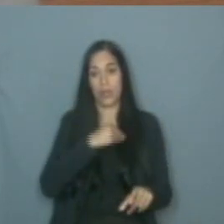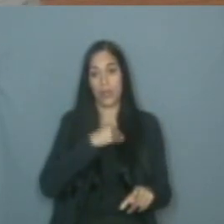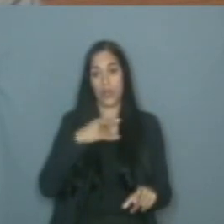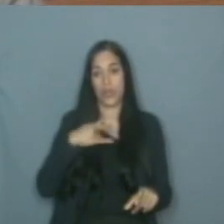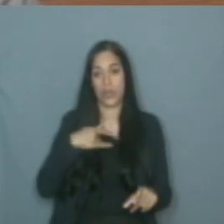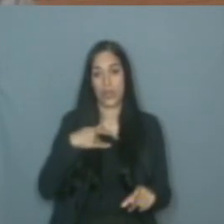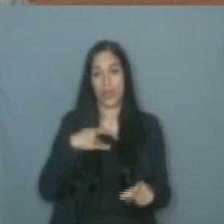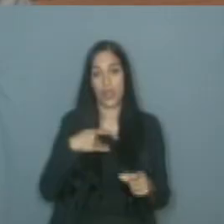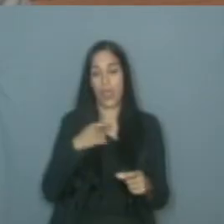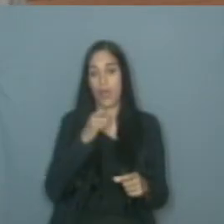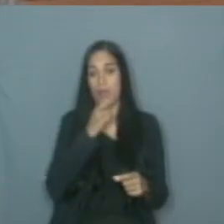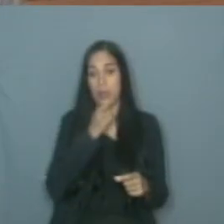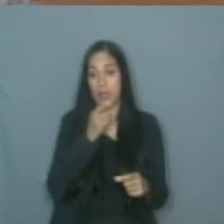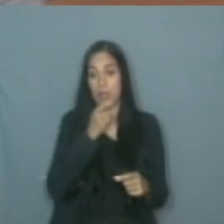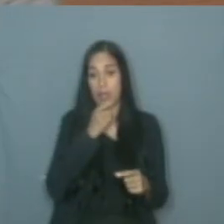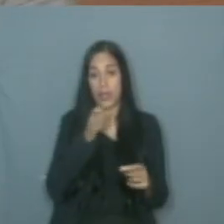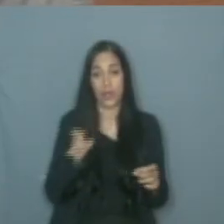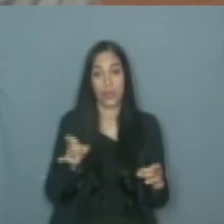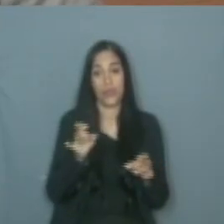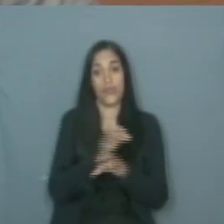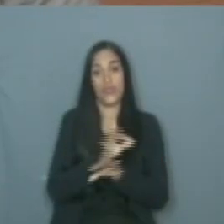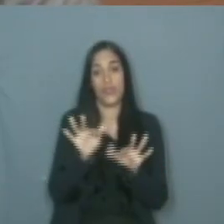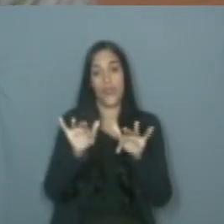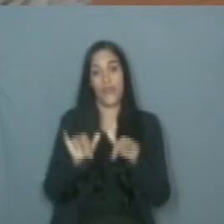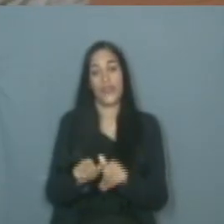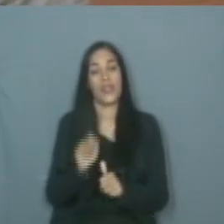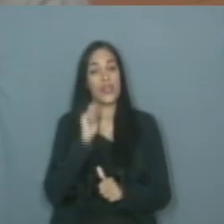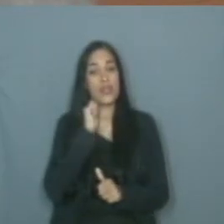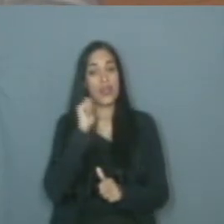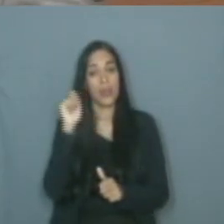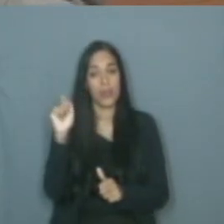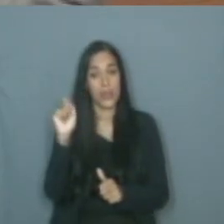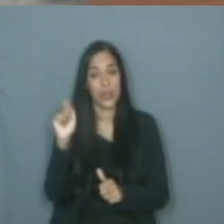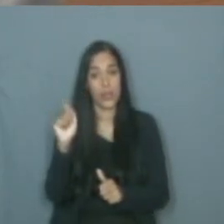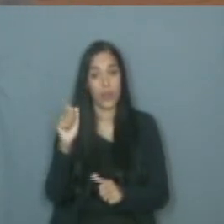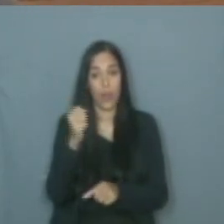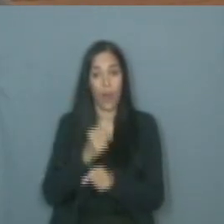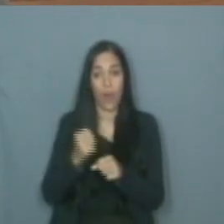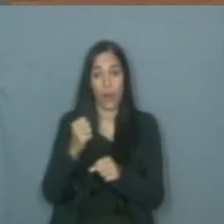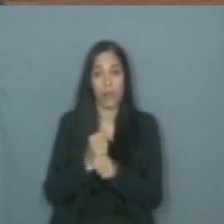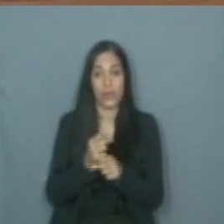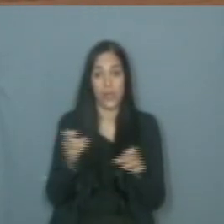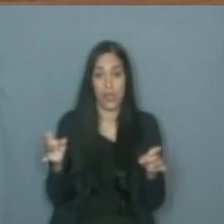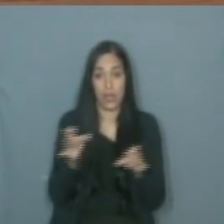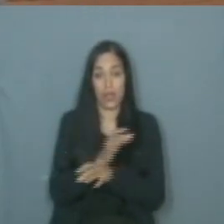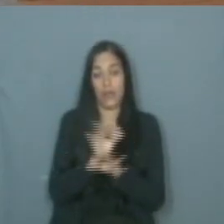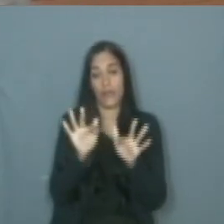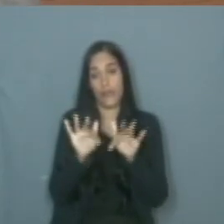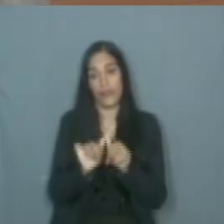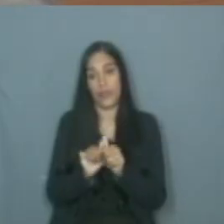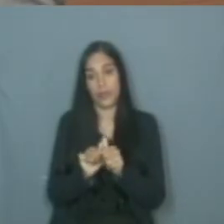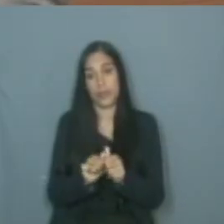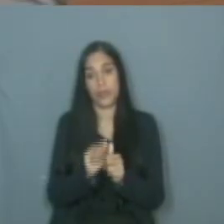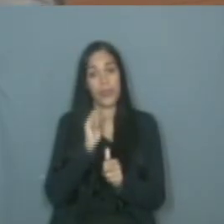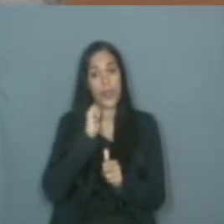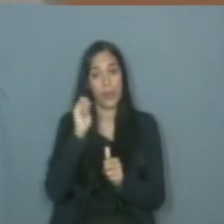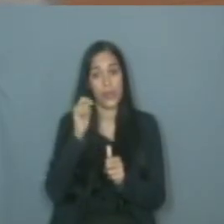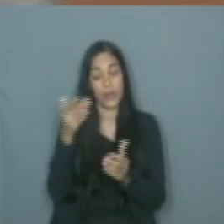obra fosse entregue em abril. Vejam mesmo, viu? Obra, prazo de entrega, abril. Nós estamos em